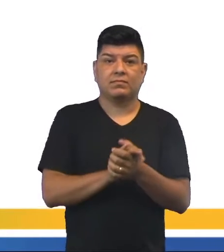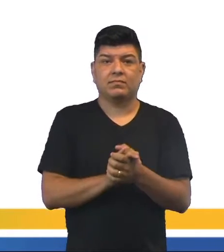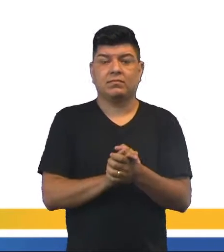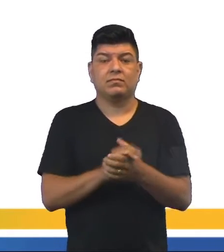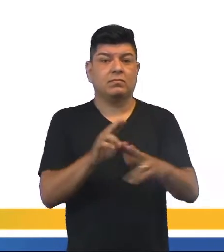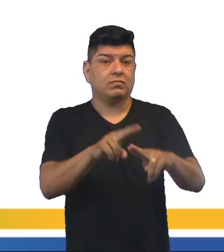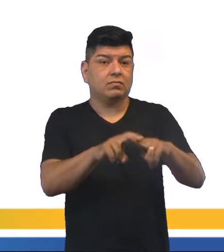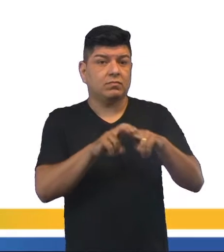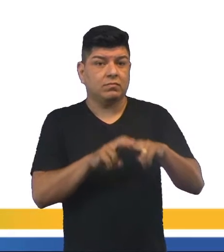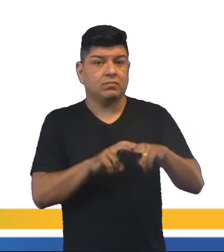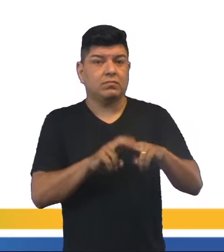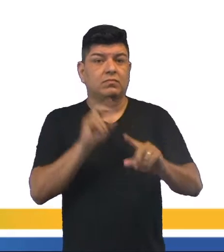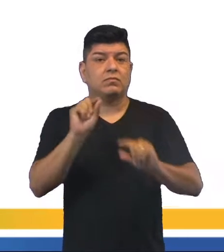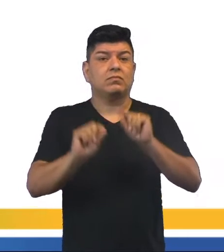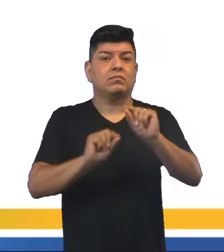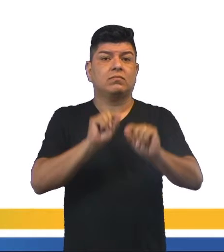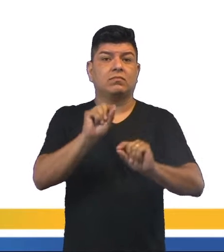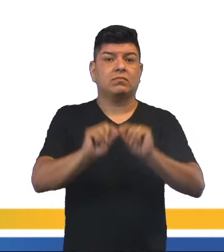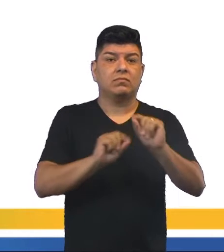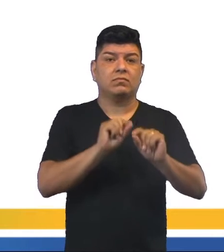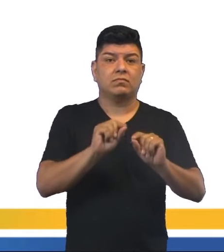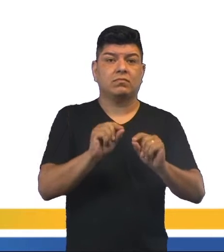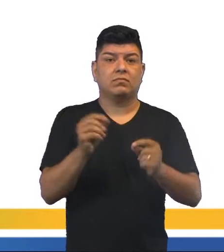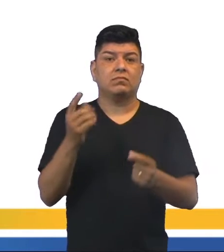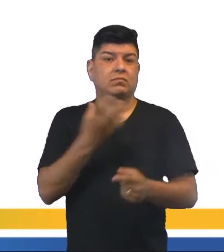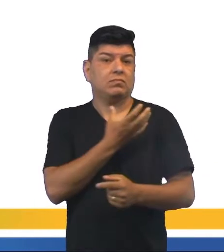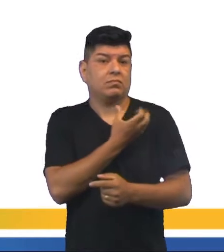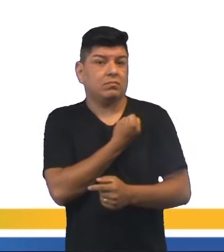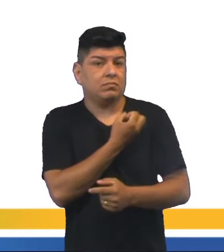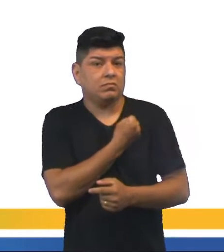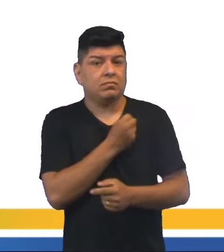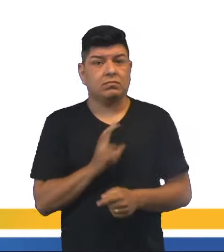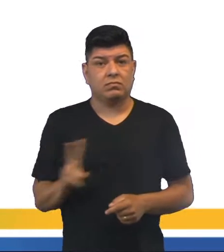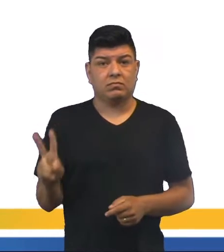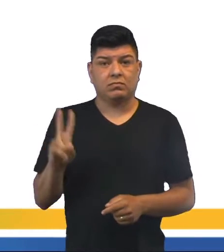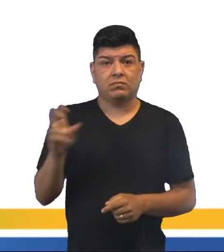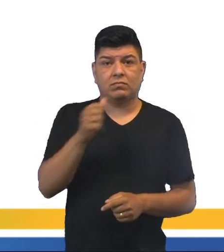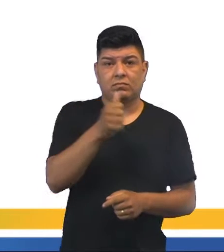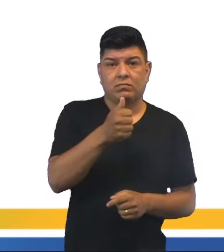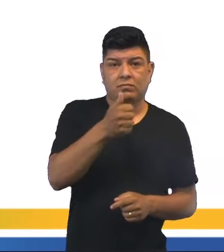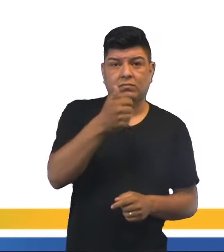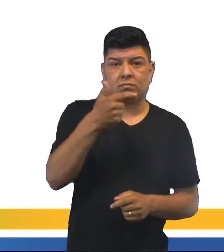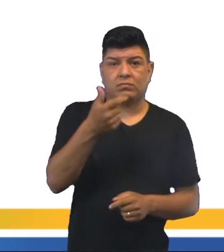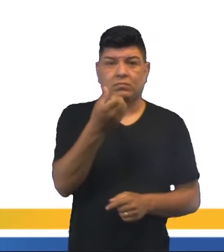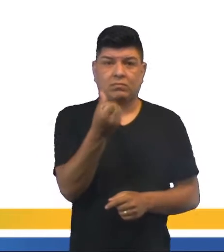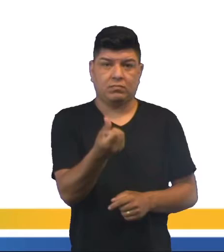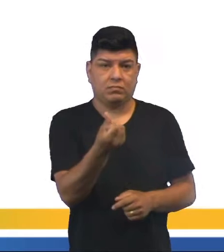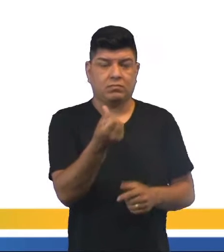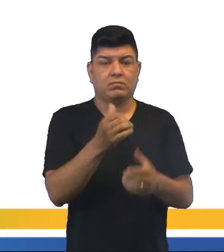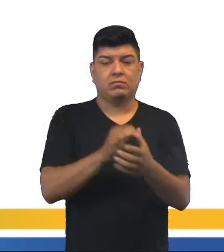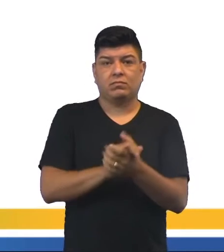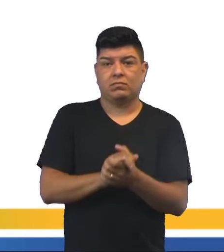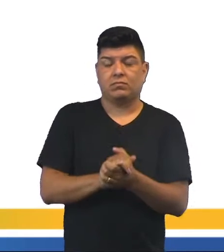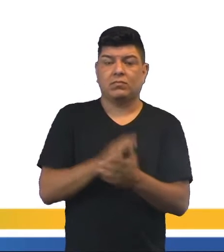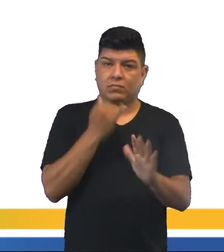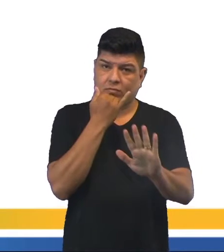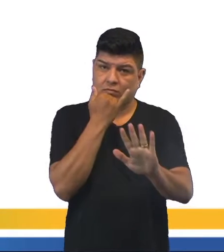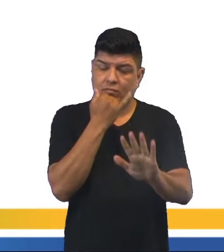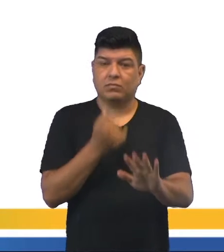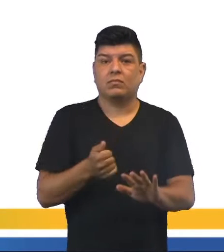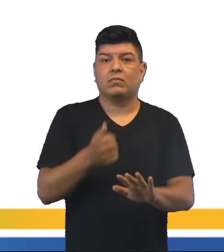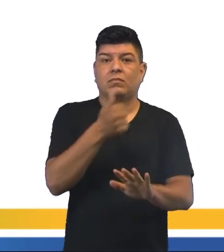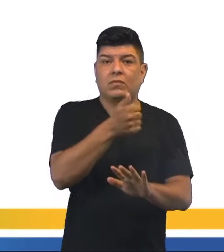então o que que eu vou contar com esse número esse valor aqui 126/124